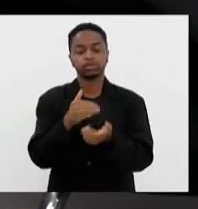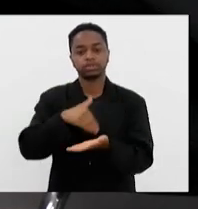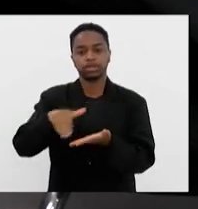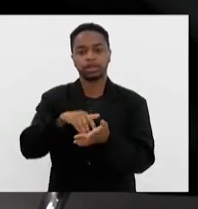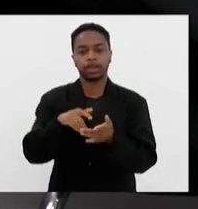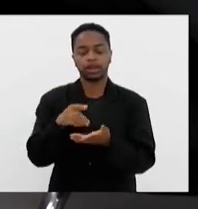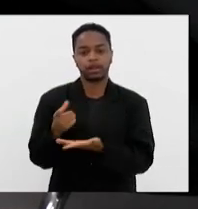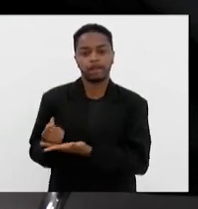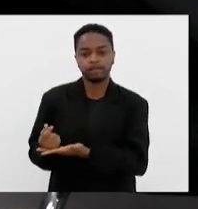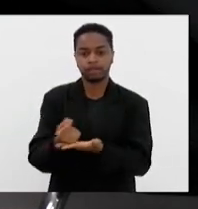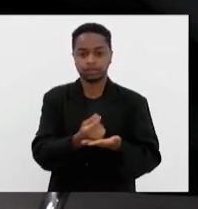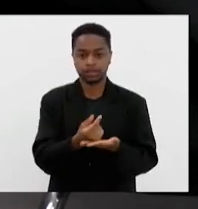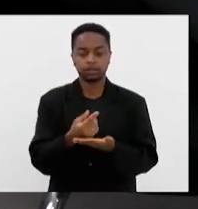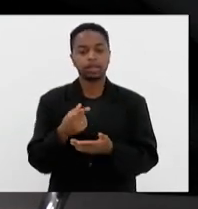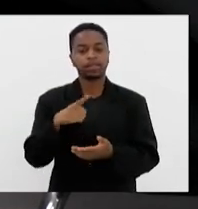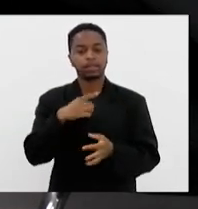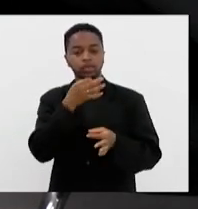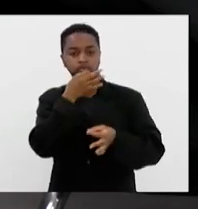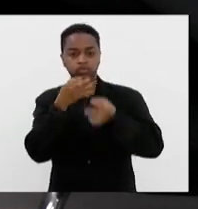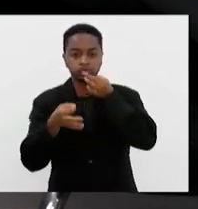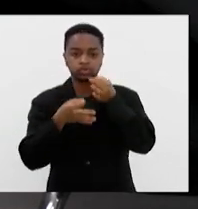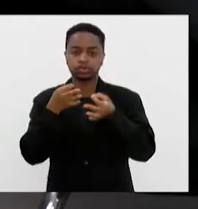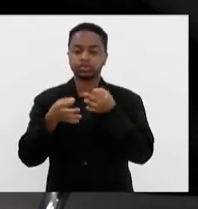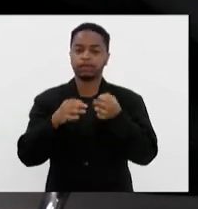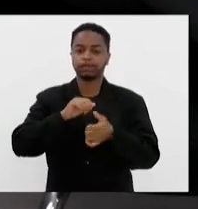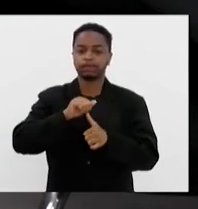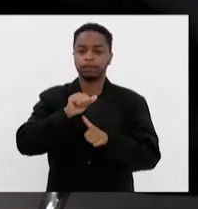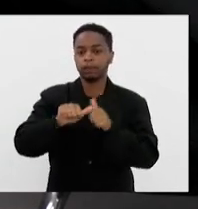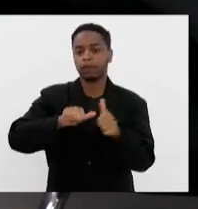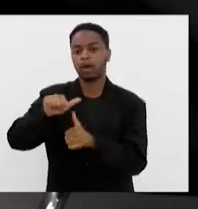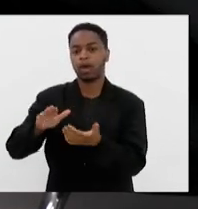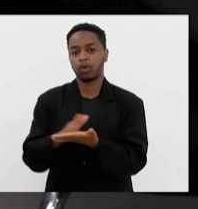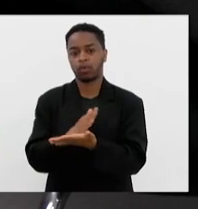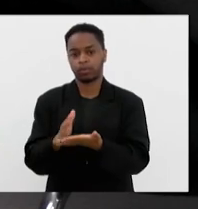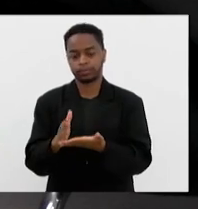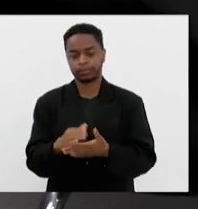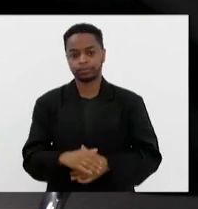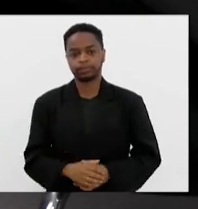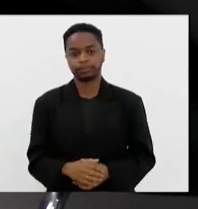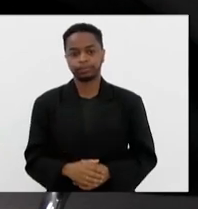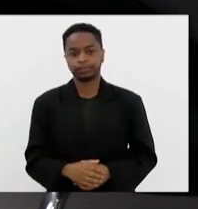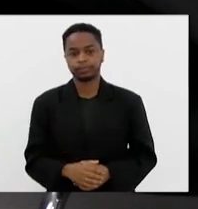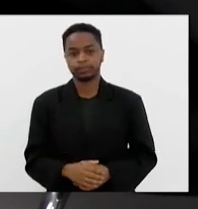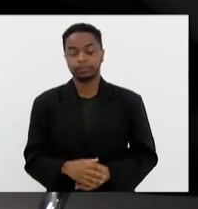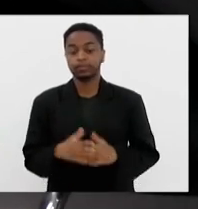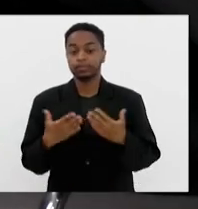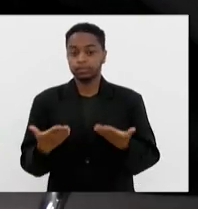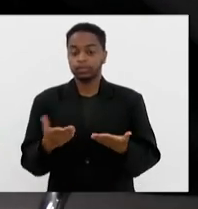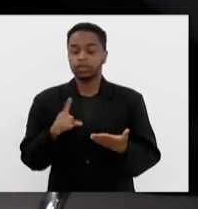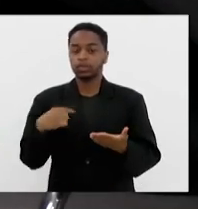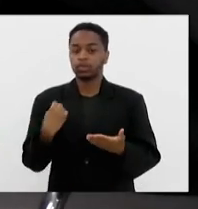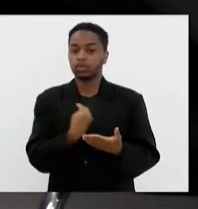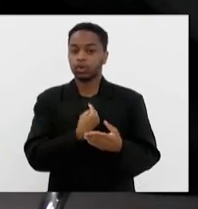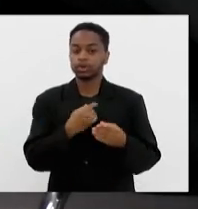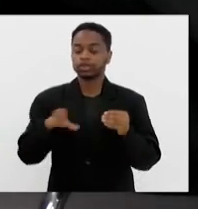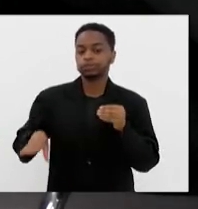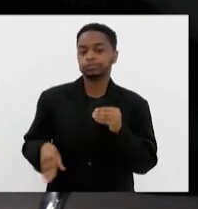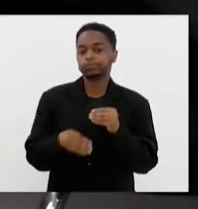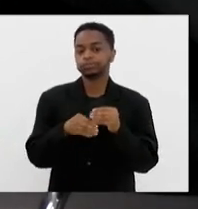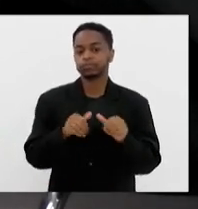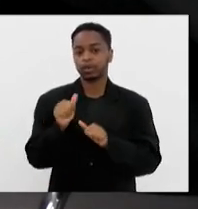que sugeriu uma série de pequenas modificações, que nós englobamos